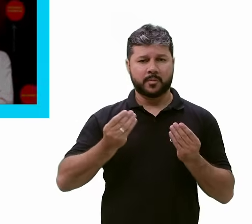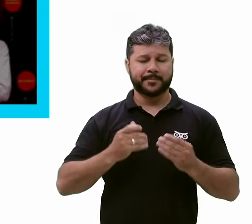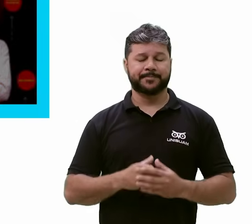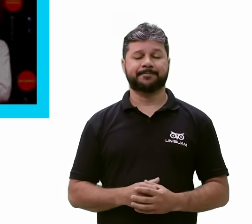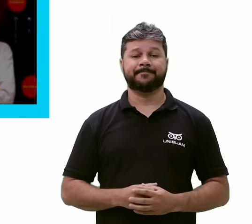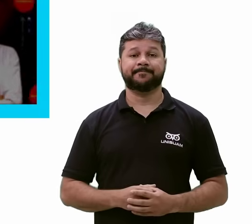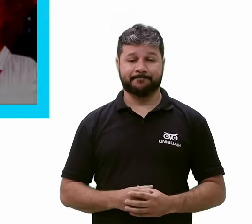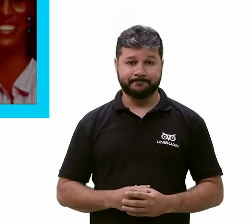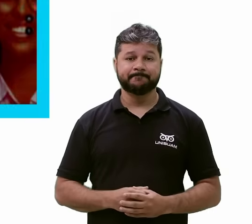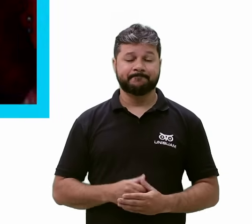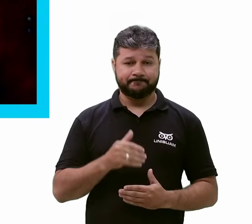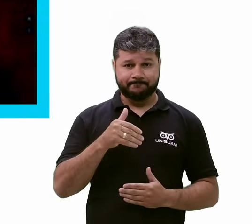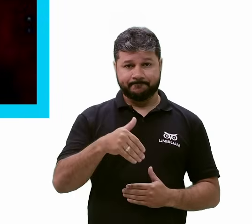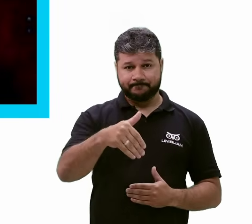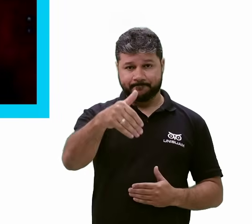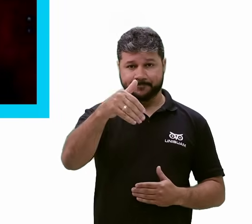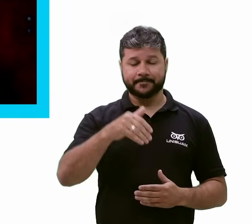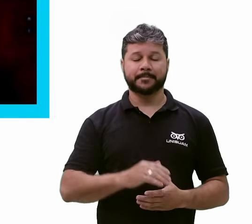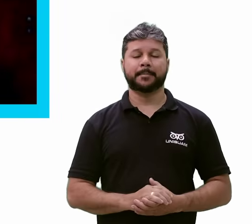Bom, vamos lá.